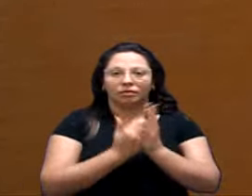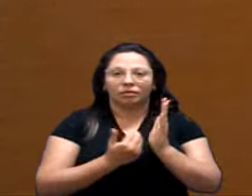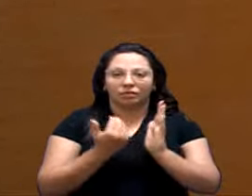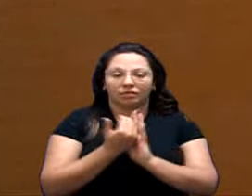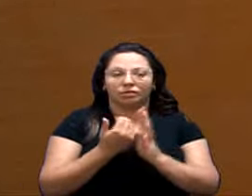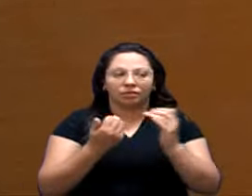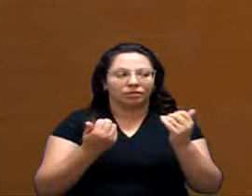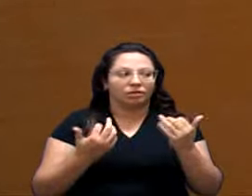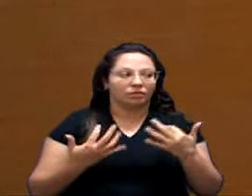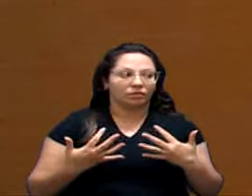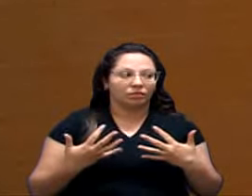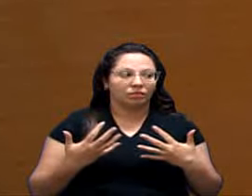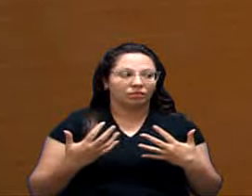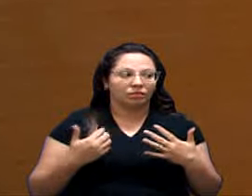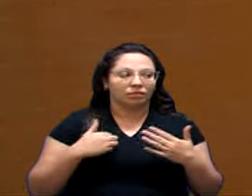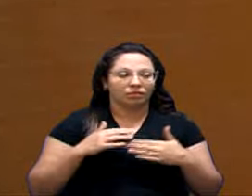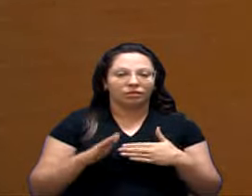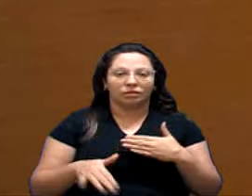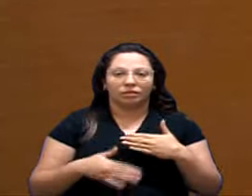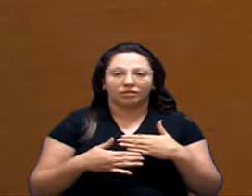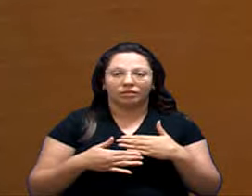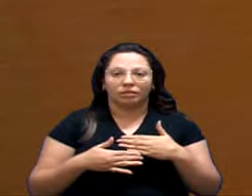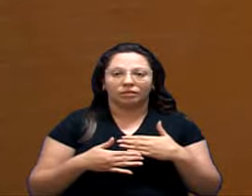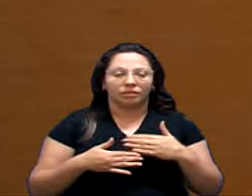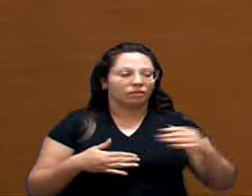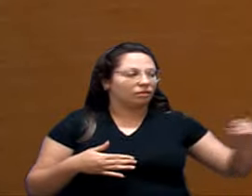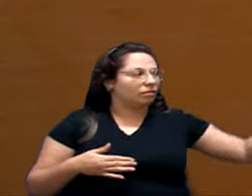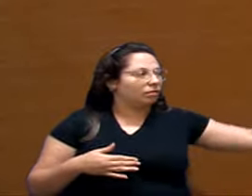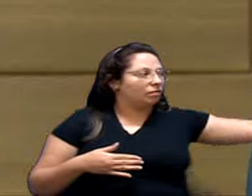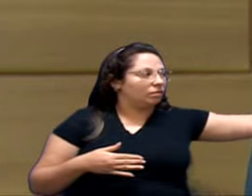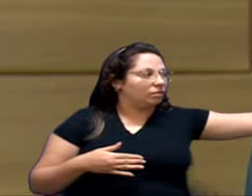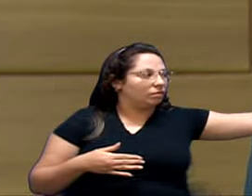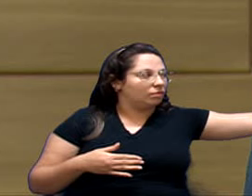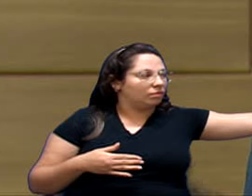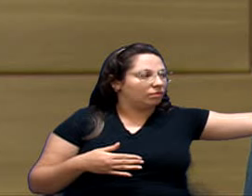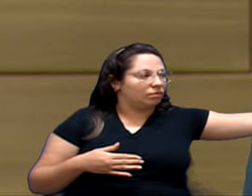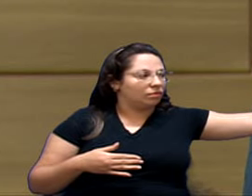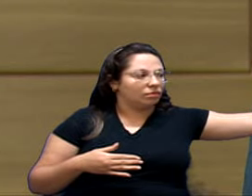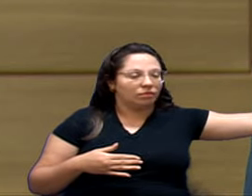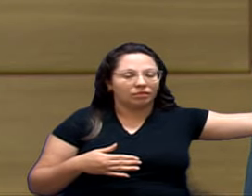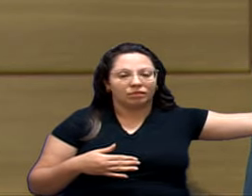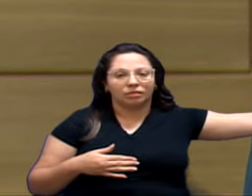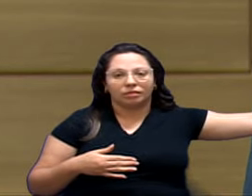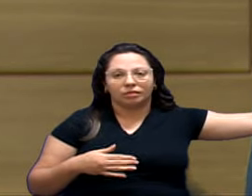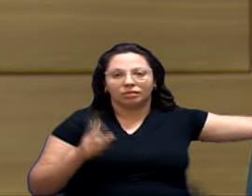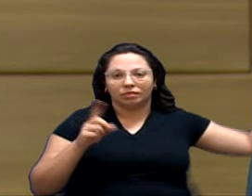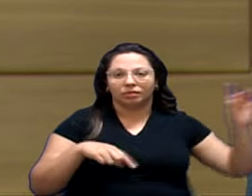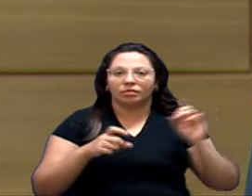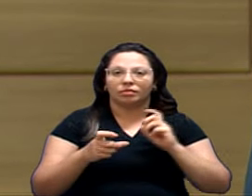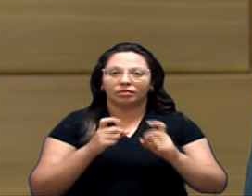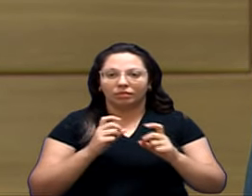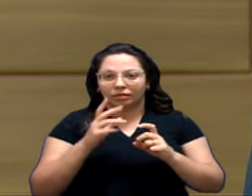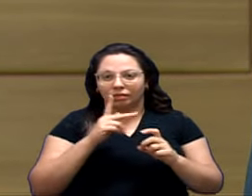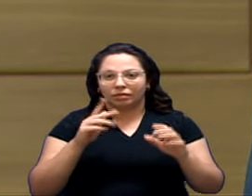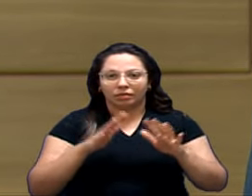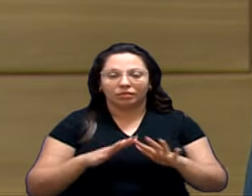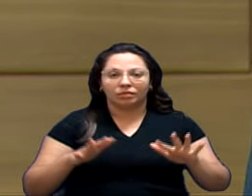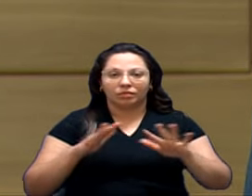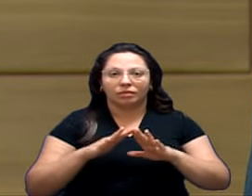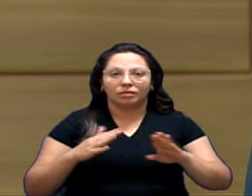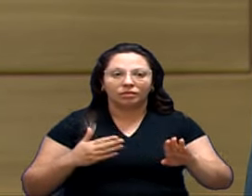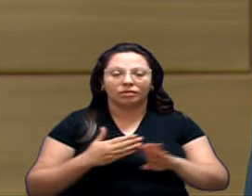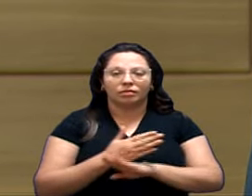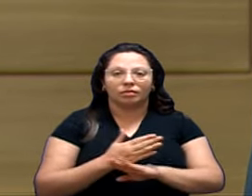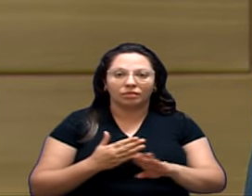eh Na verdade essa é uma discussão que o pessoal que aprova né os